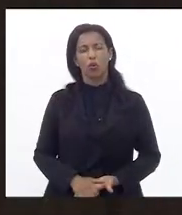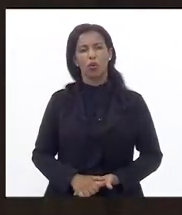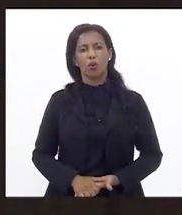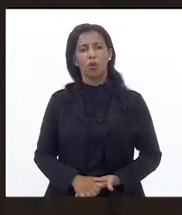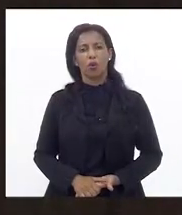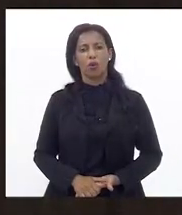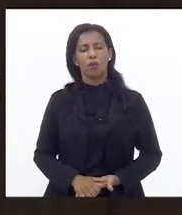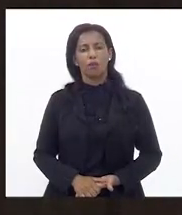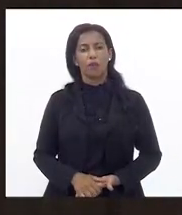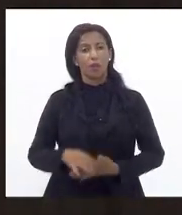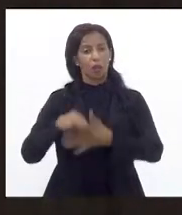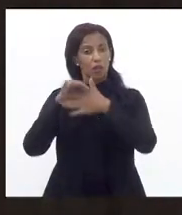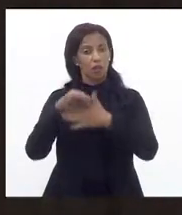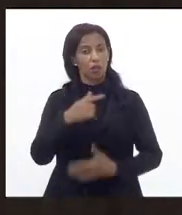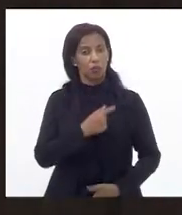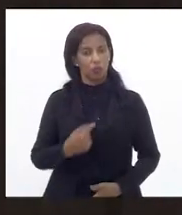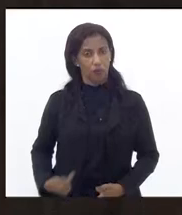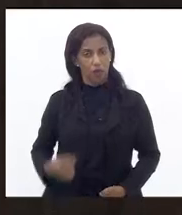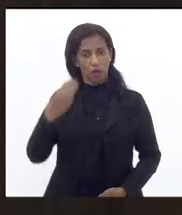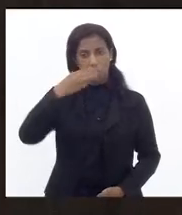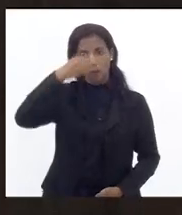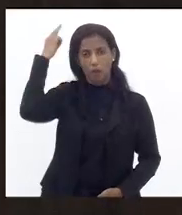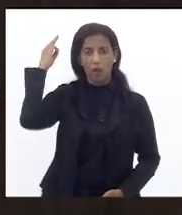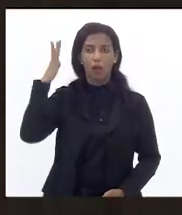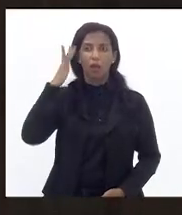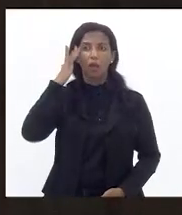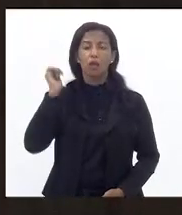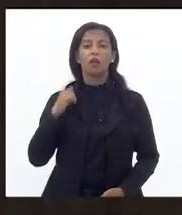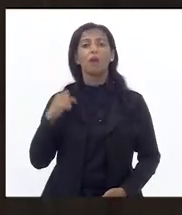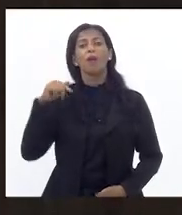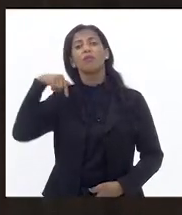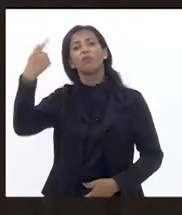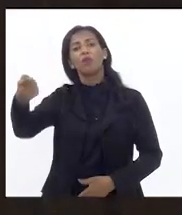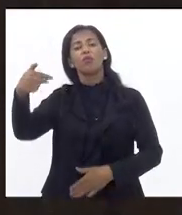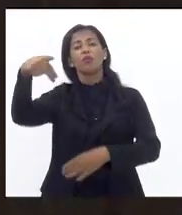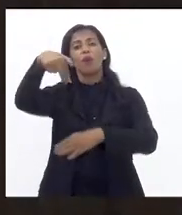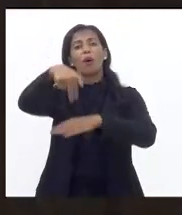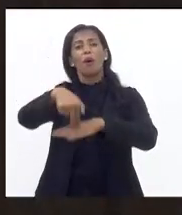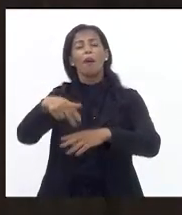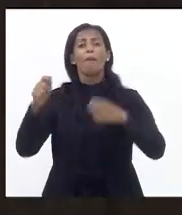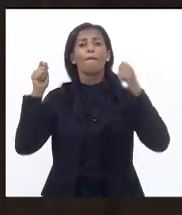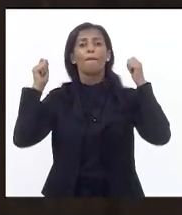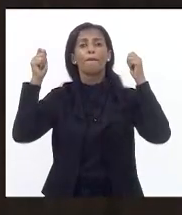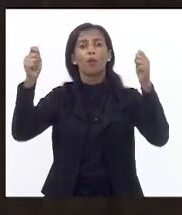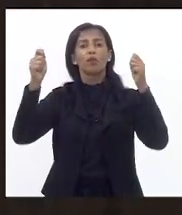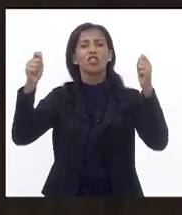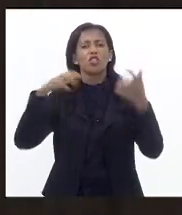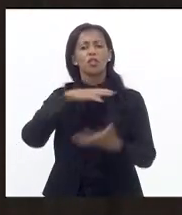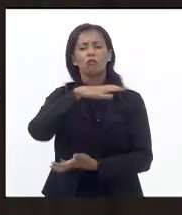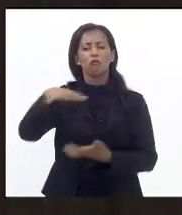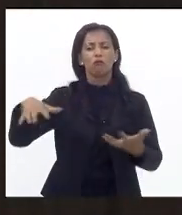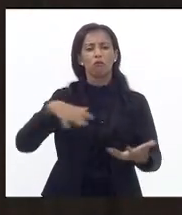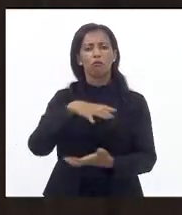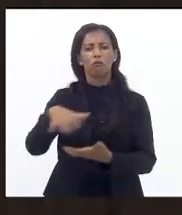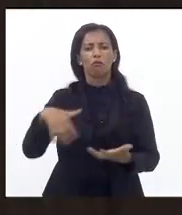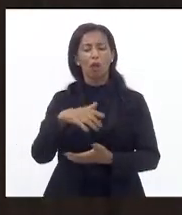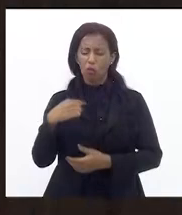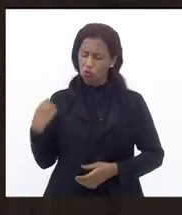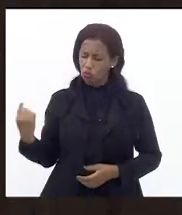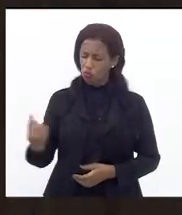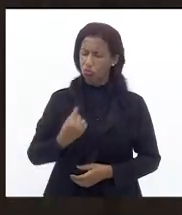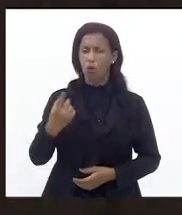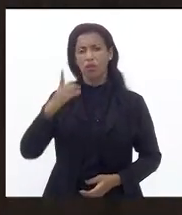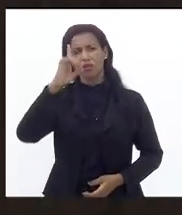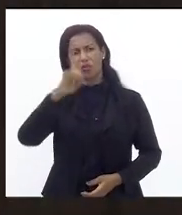que está aqui presente tá e amanhã estaremos lá na porta protestando o direito legítimo Pacífico